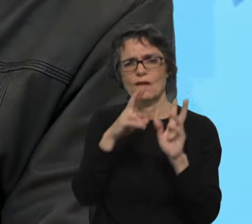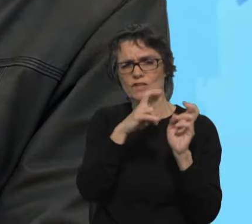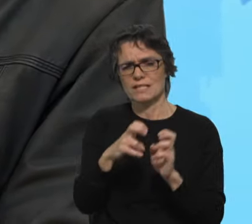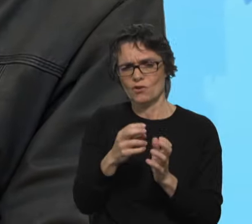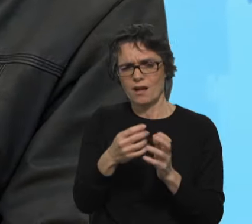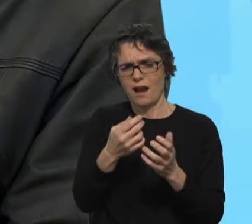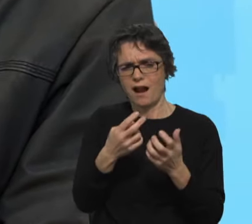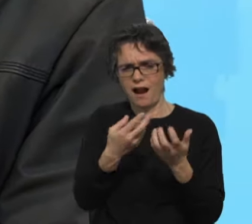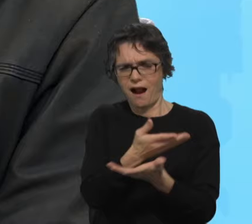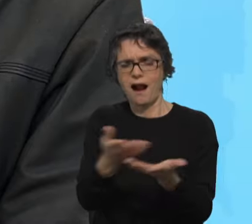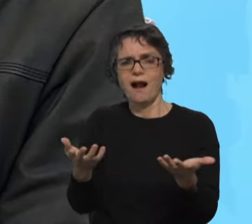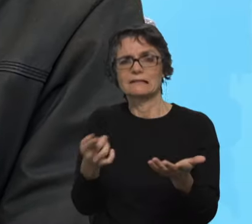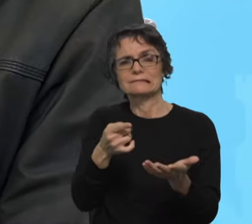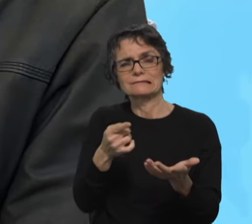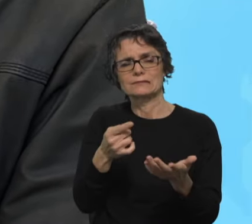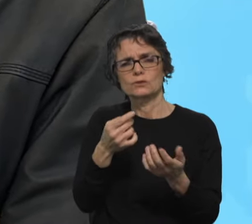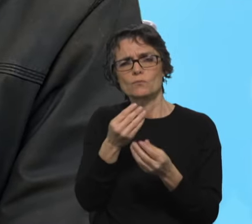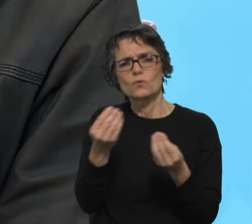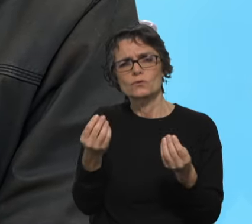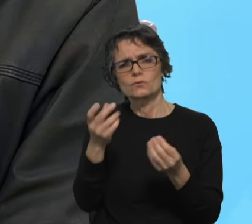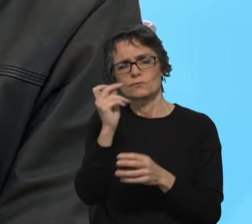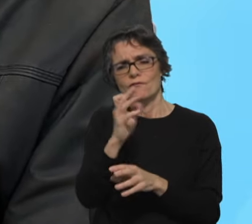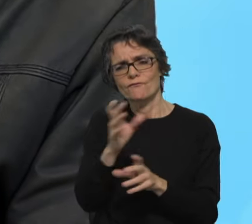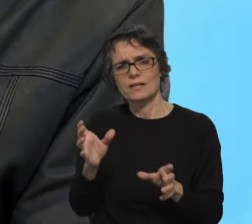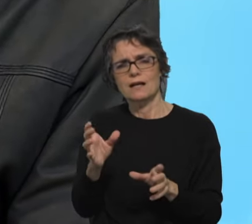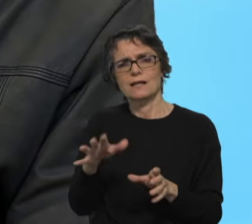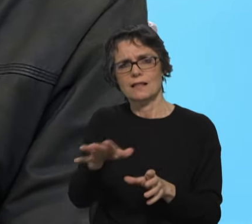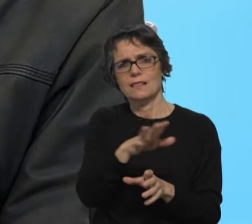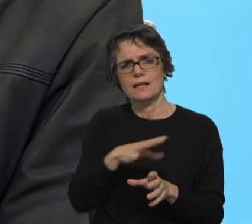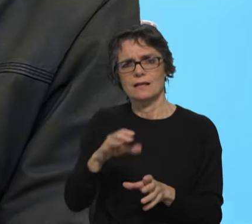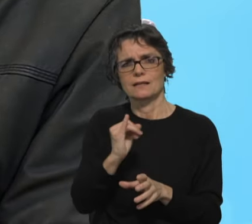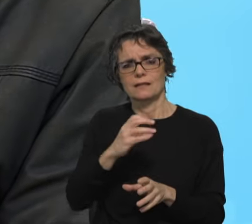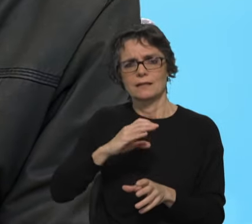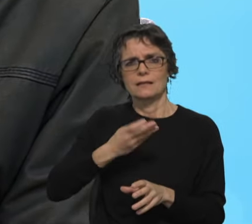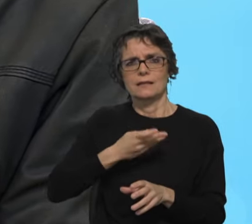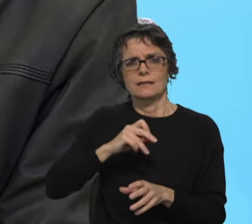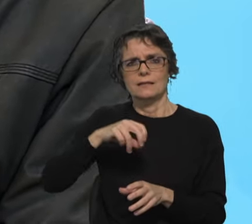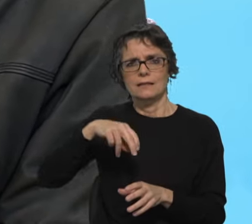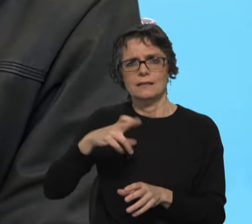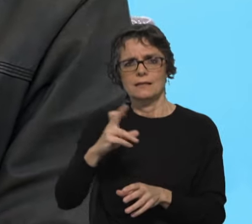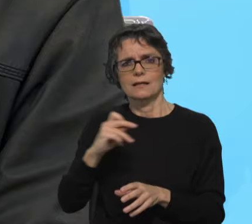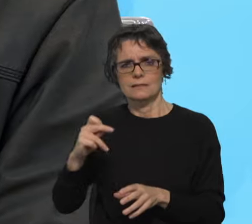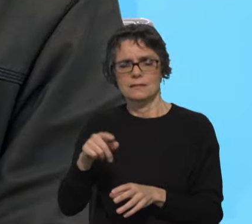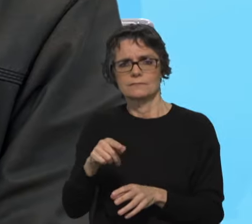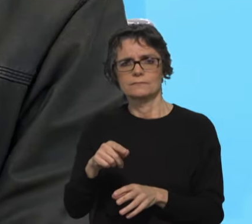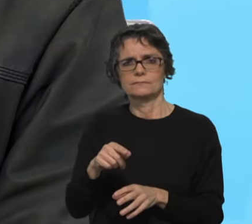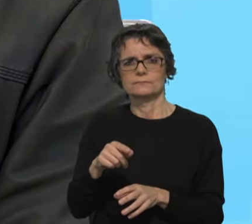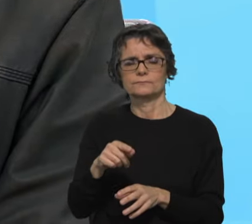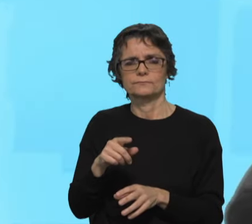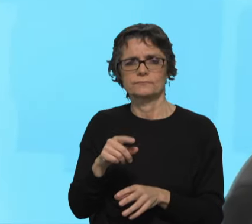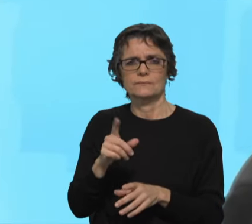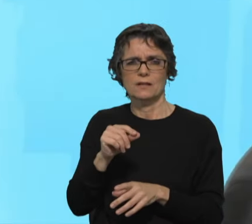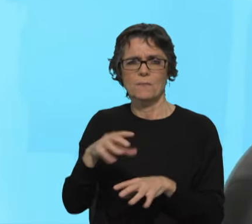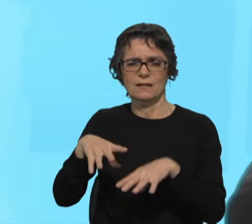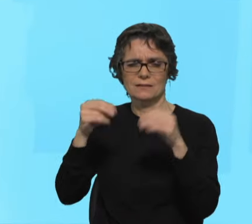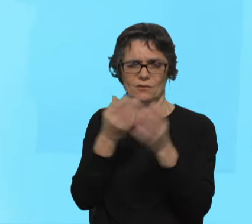área em que foram muitos os que ficaram ali na nossa região da idanha a uma das localidades que tem o mesmo sítio da onde era a sinagoga